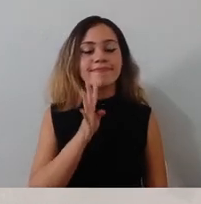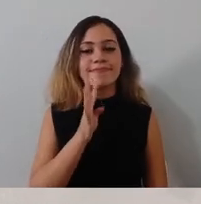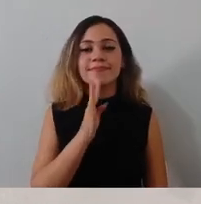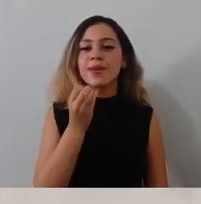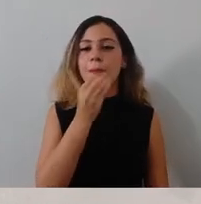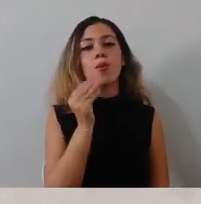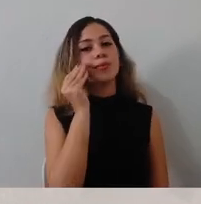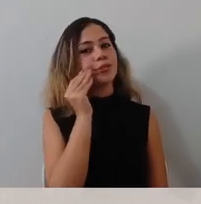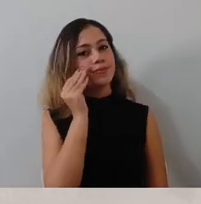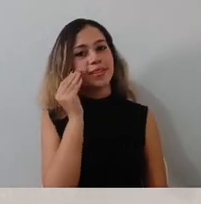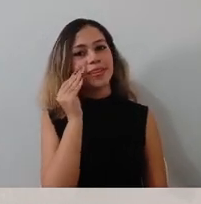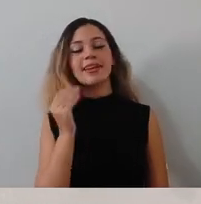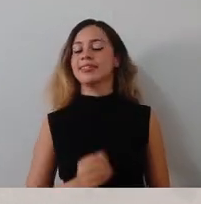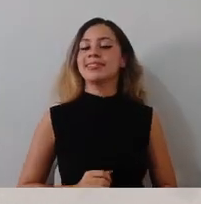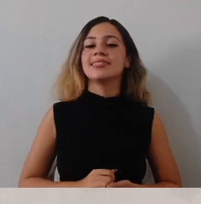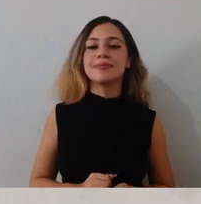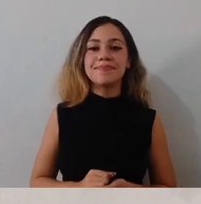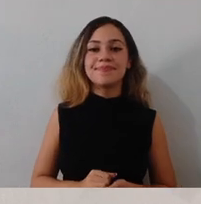estar tendo essa experiência. Tá bom.